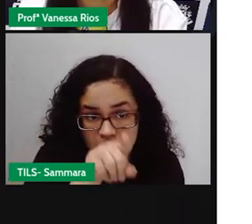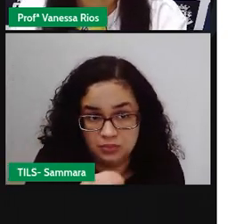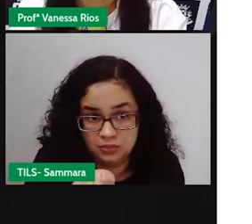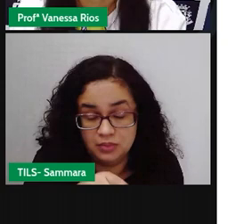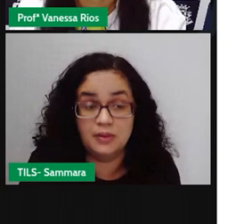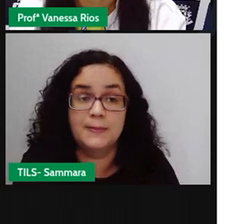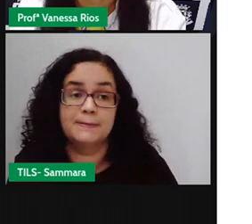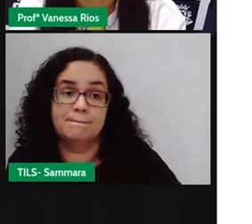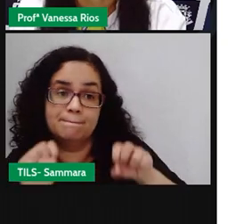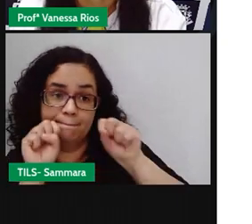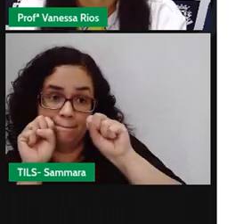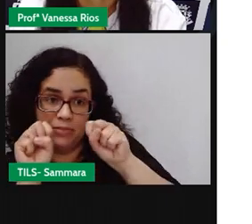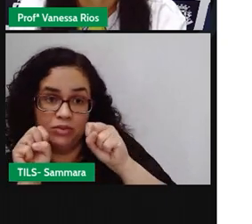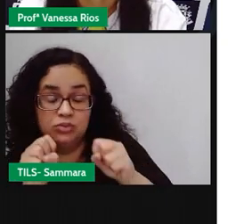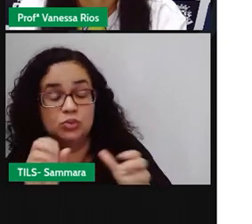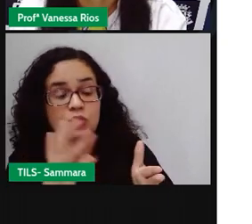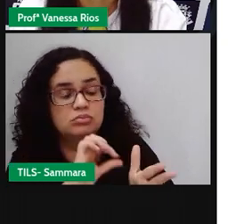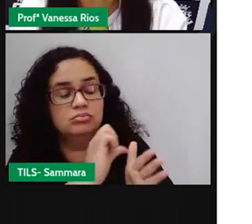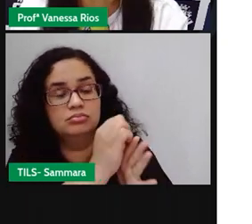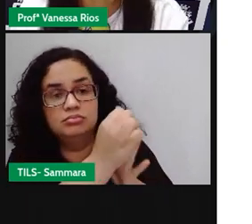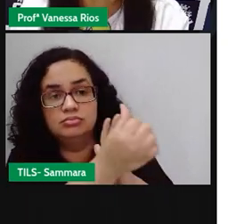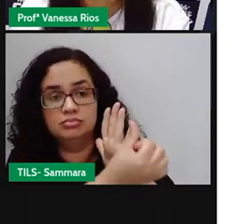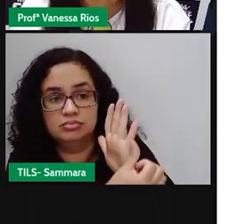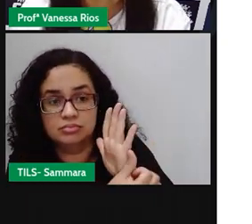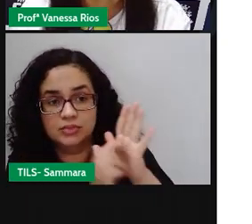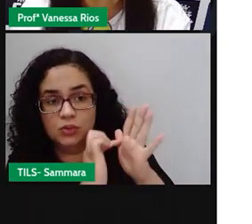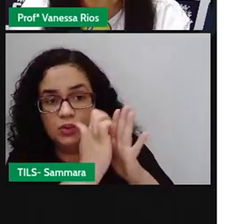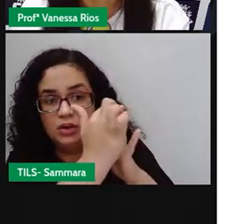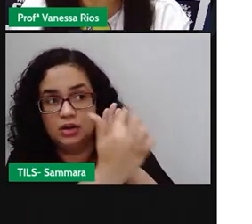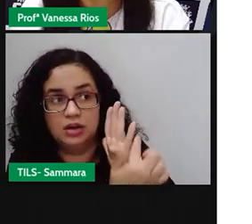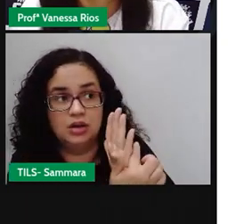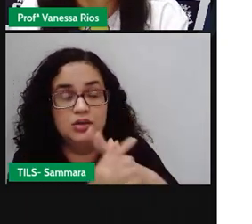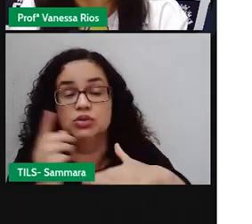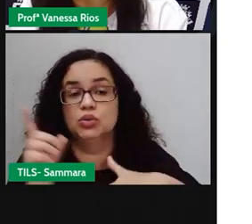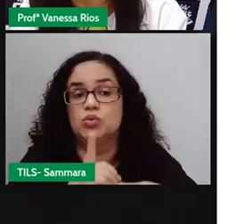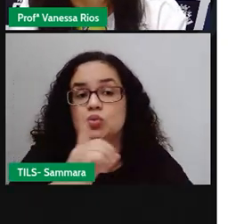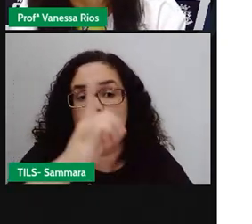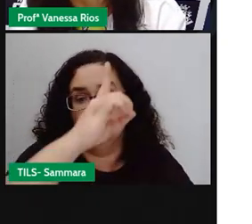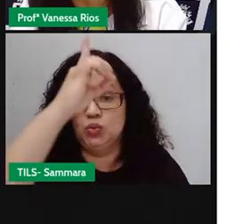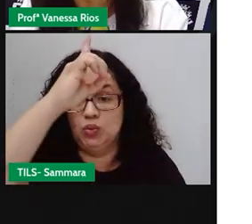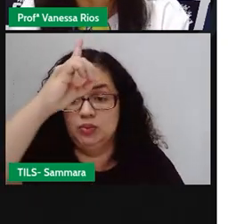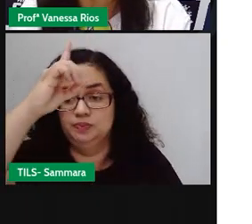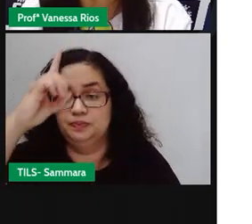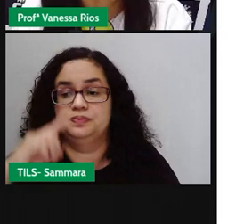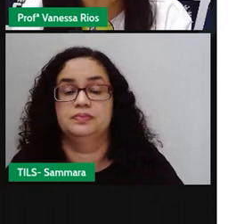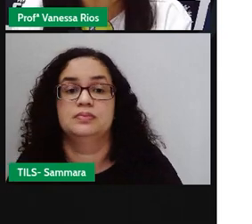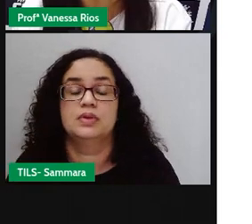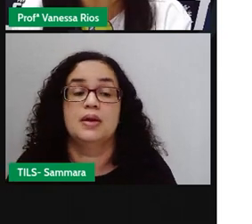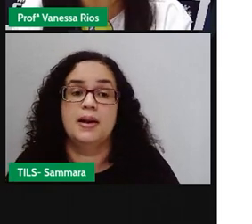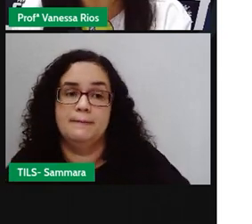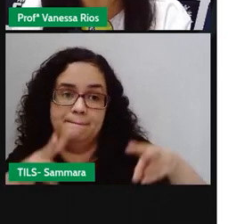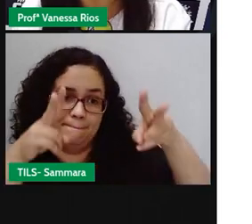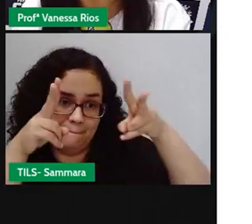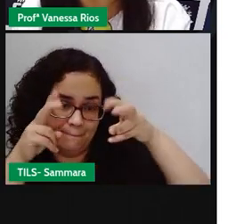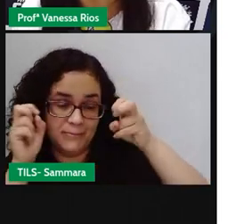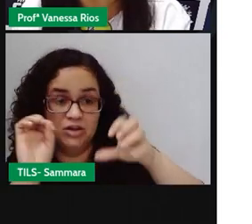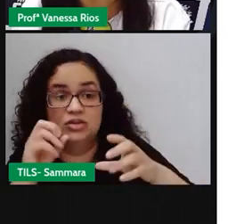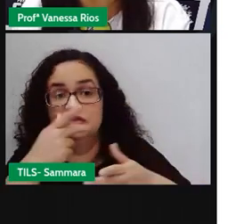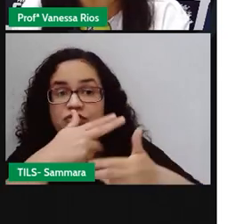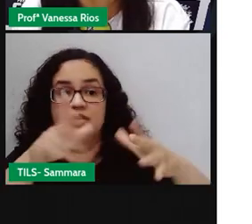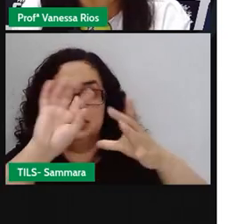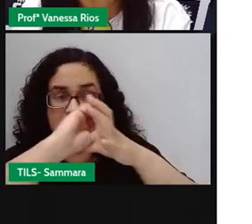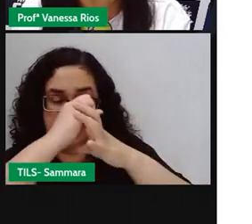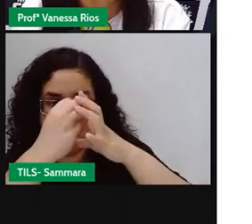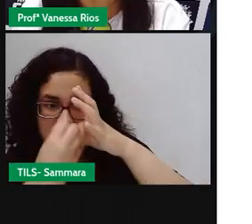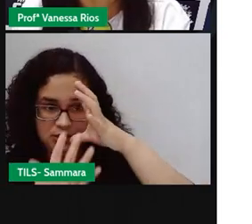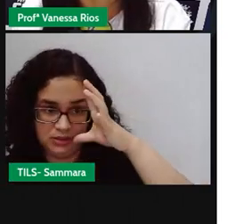Figuras em que a gente pode contar quantos lados tem, pode observar aí a altura, pode observar a largura e perceber várias